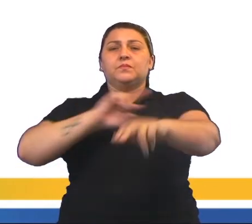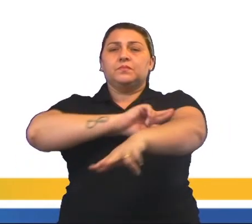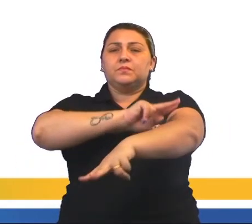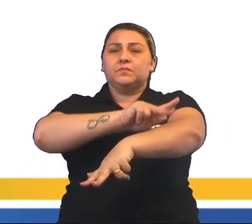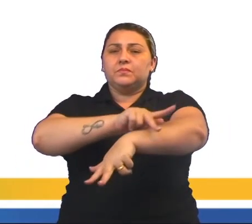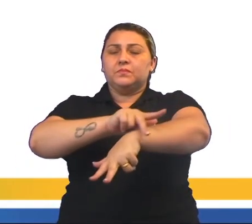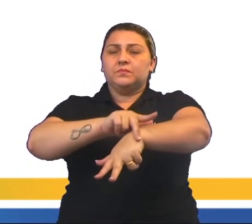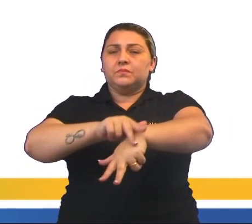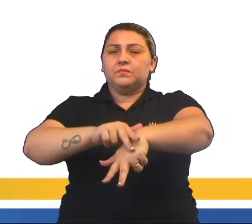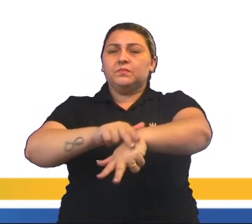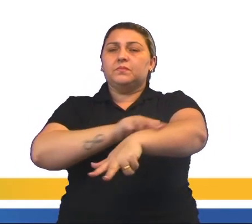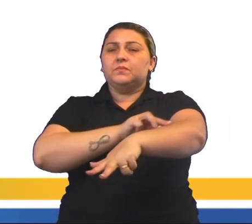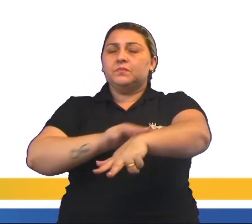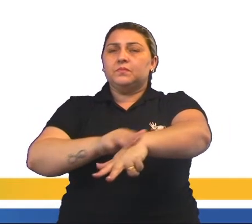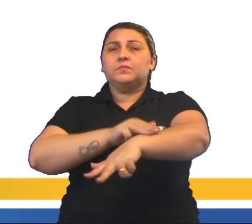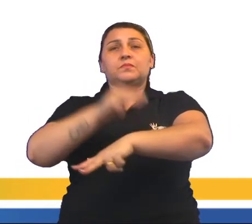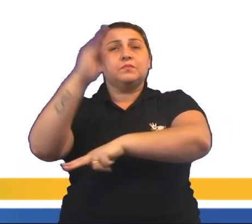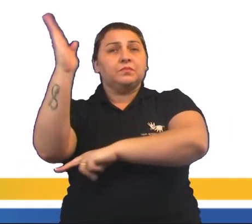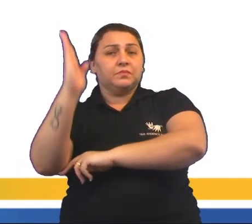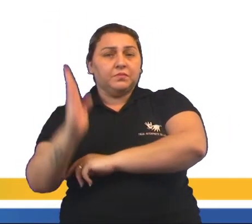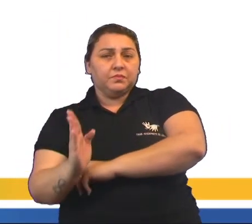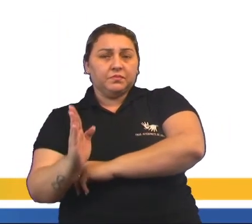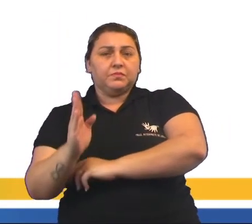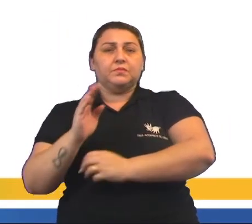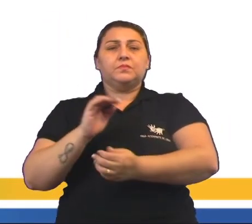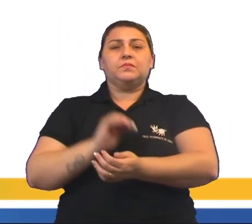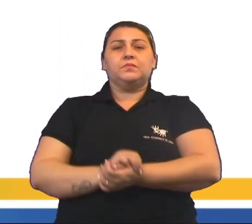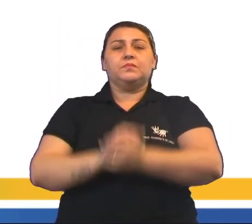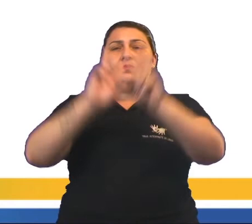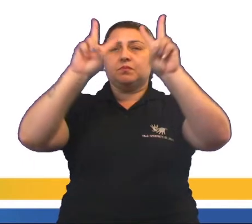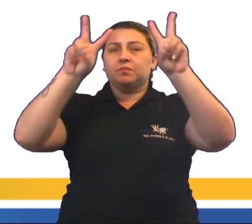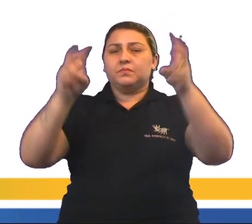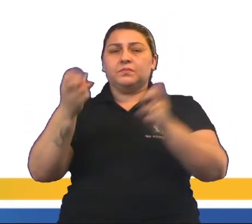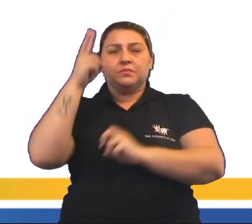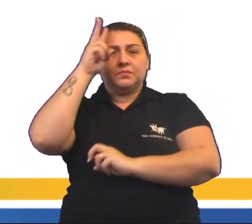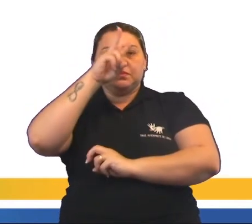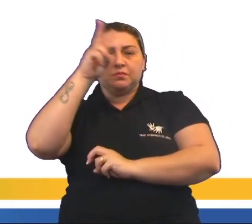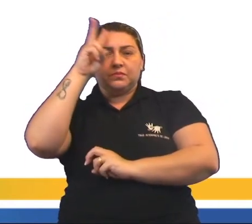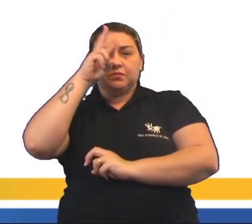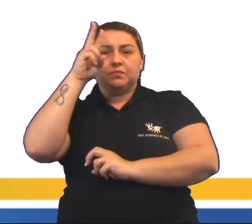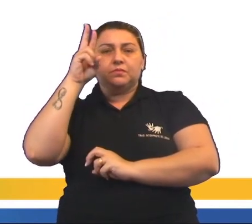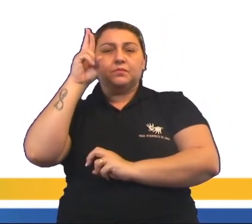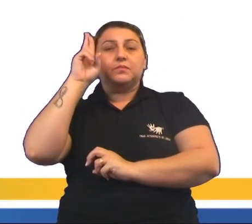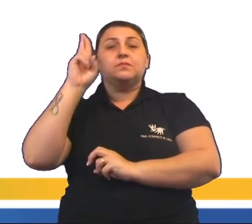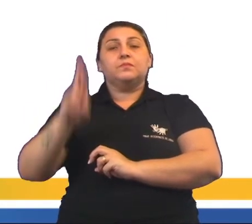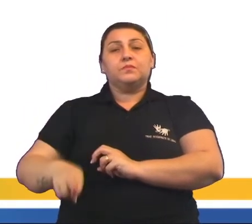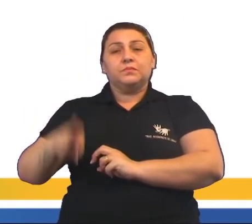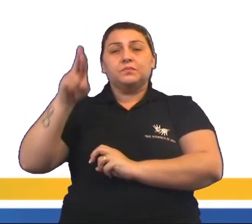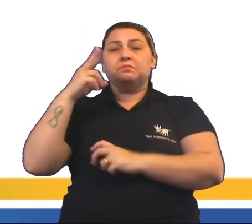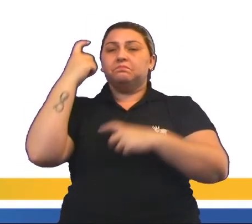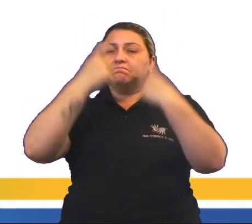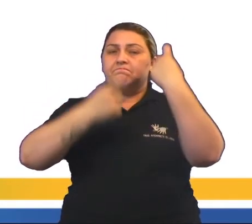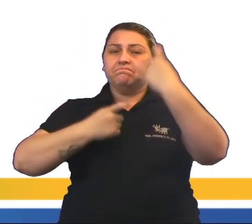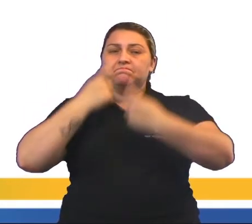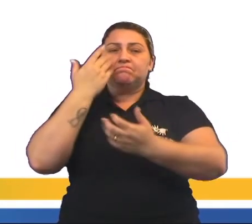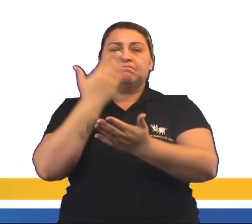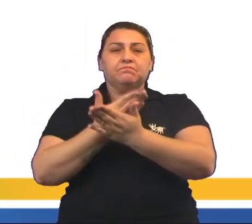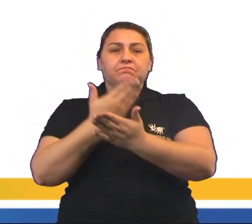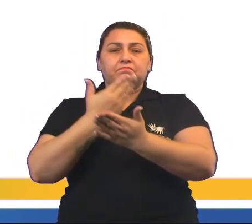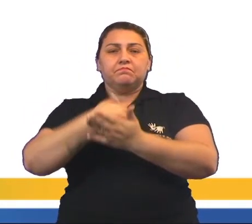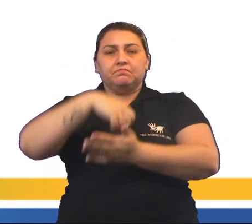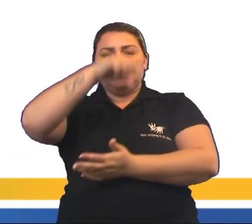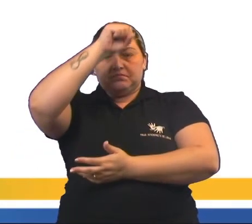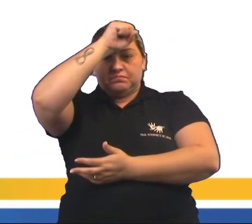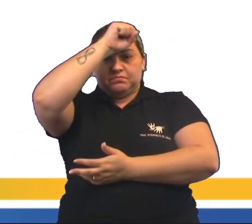entre desigualdades e questões raciais no Brasil é um tema histórico. Por essa razão,